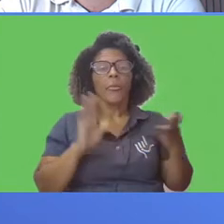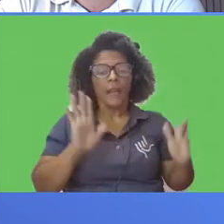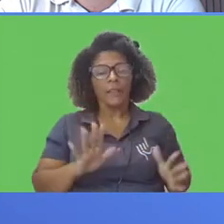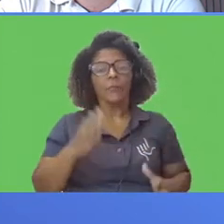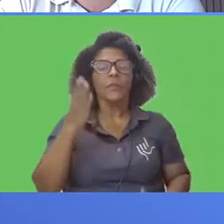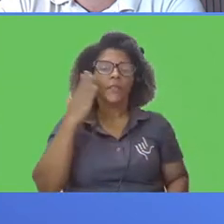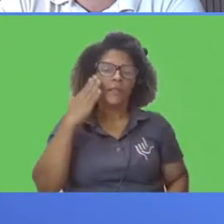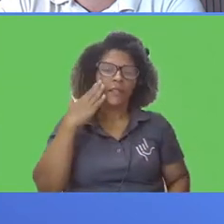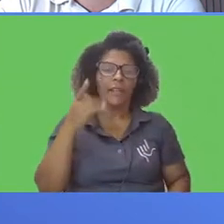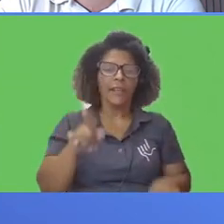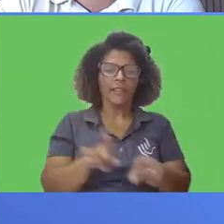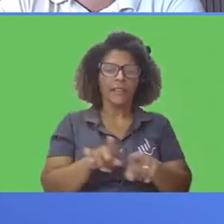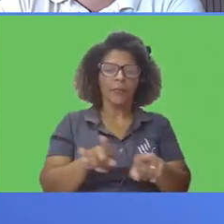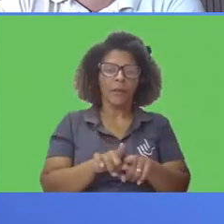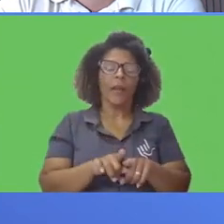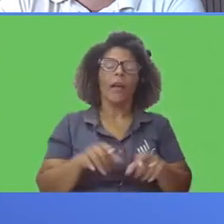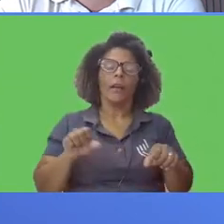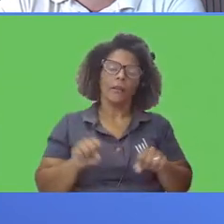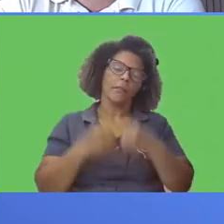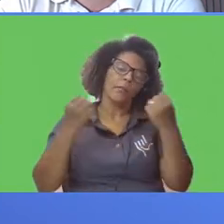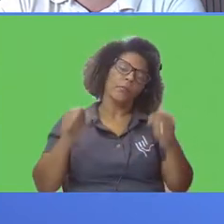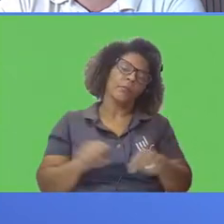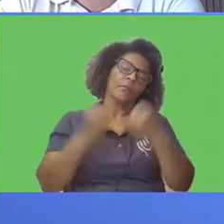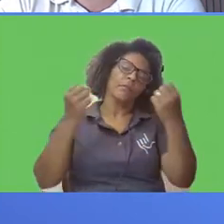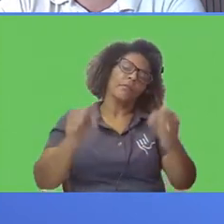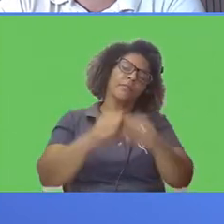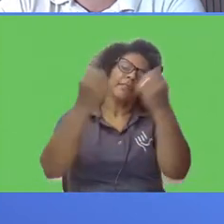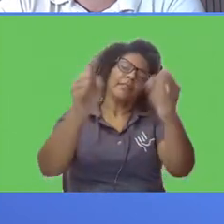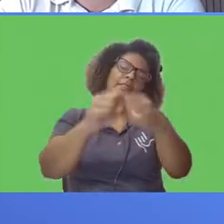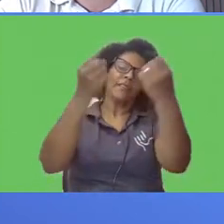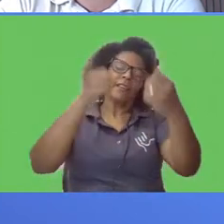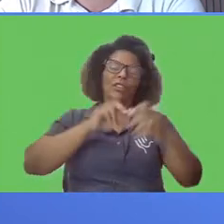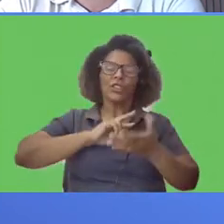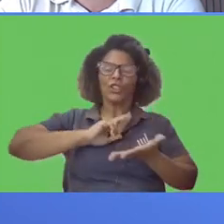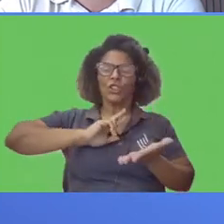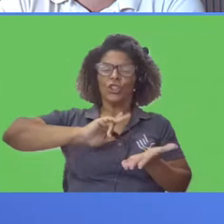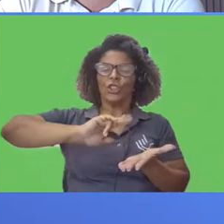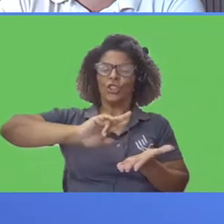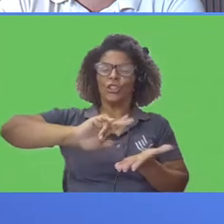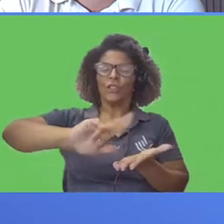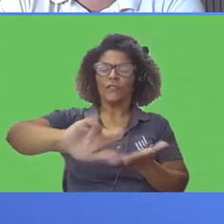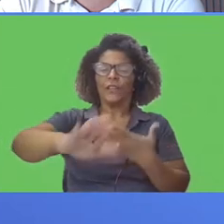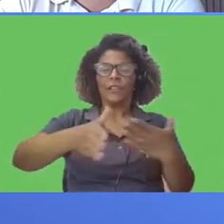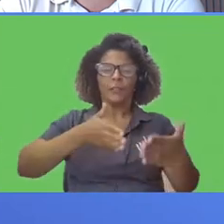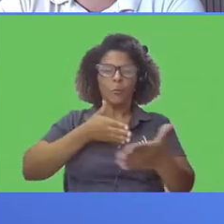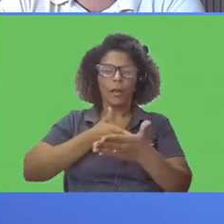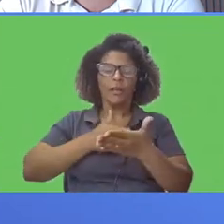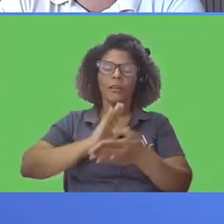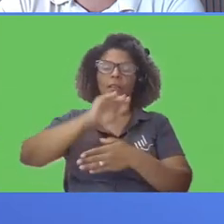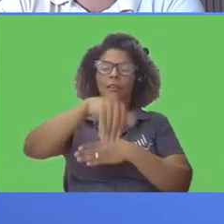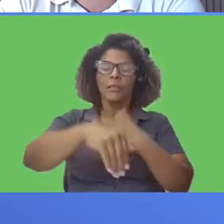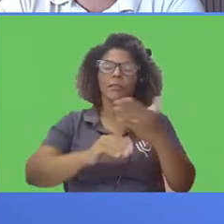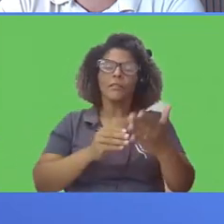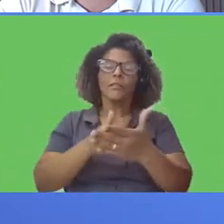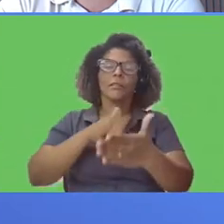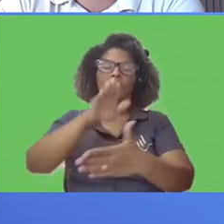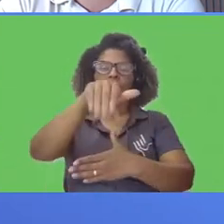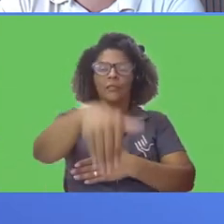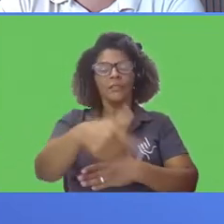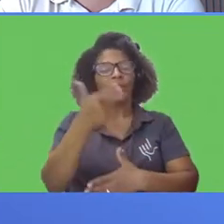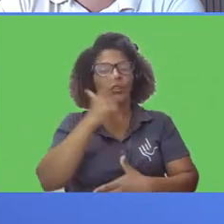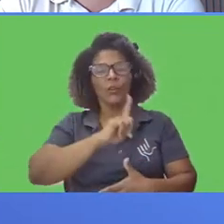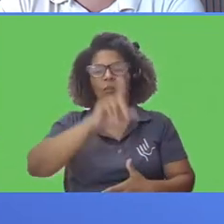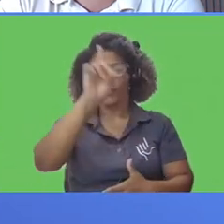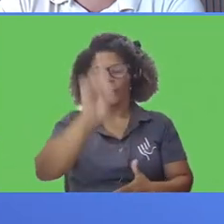entender que a gente precisa derrubar barreiras. Enquanto tiver barreiras de acesso, essa pessoa não vai conseguir participar efetivamente, né? É